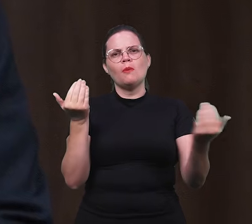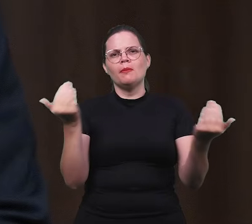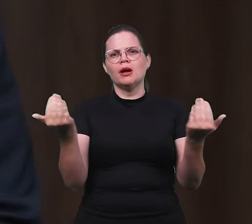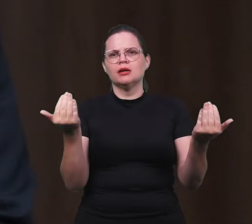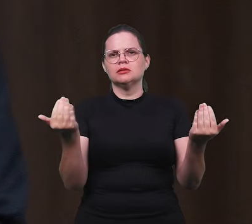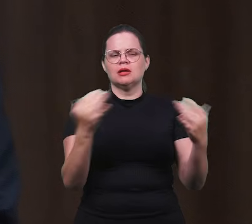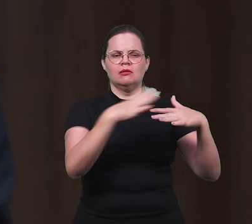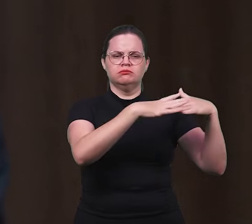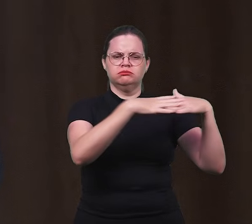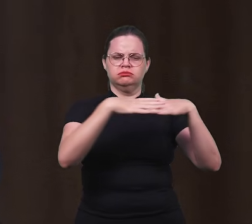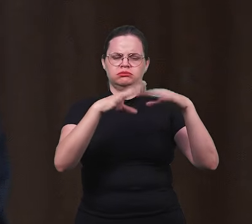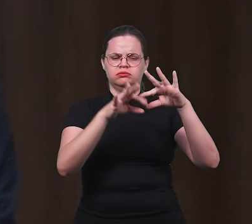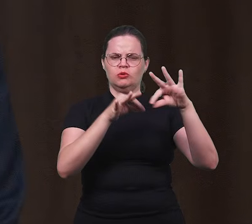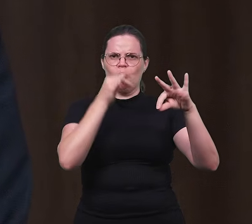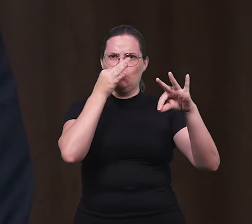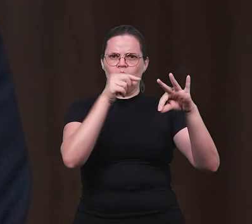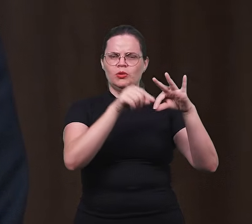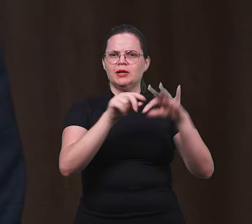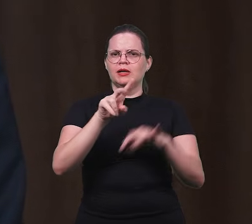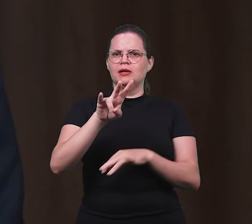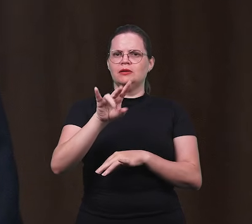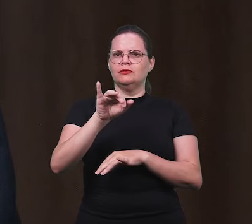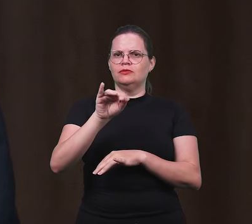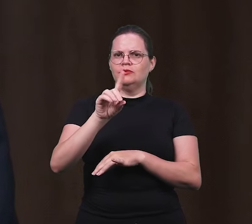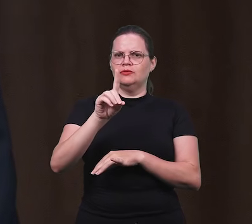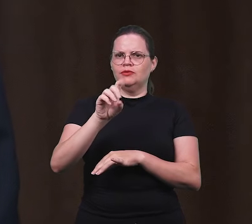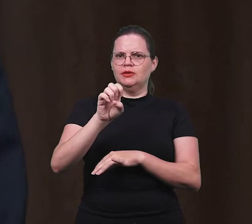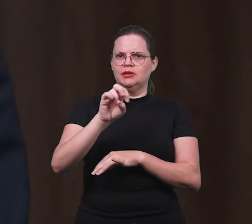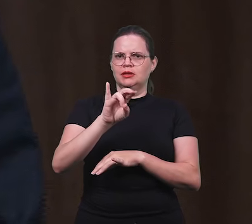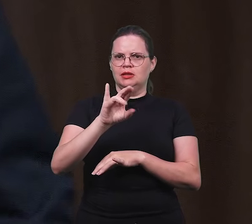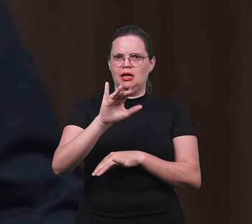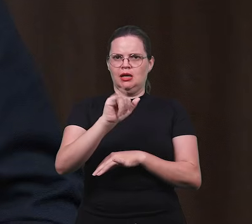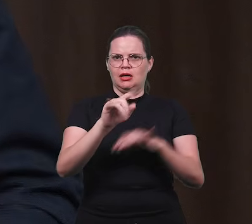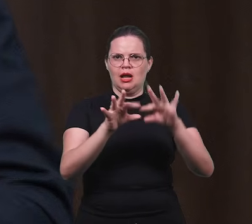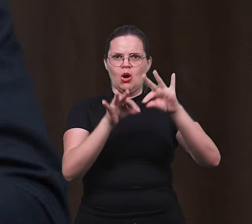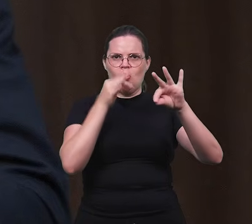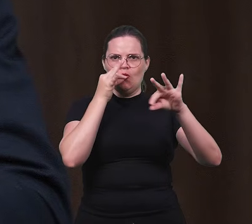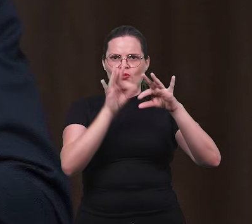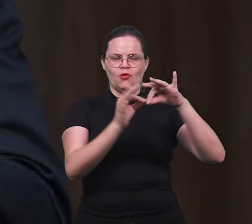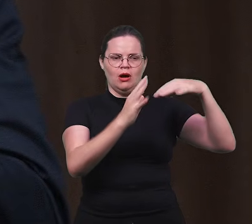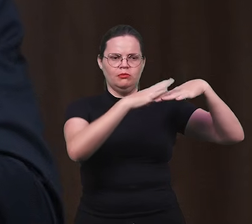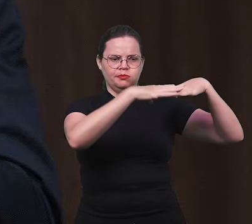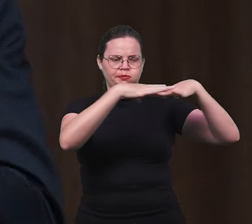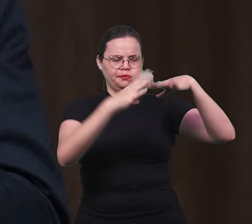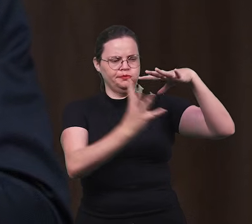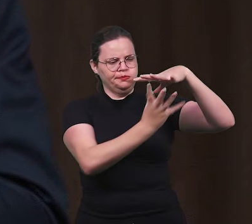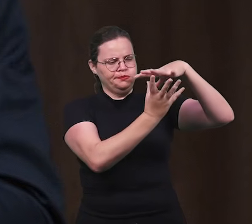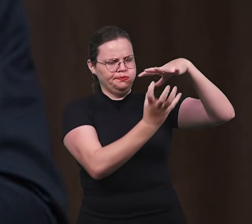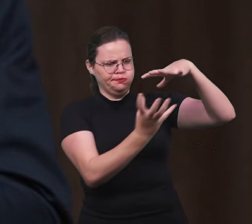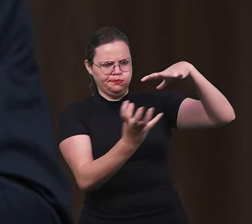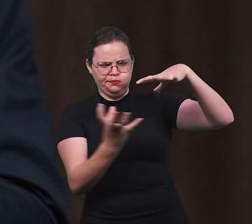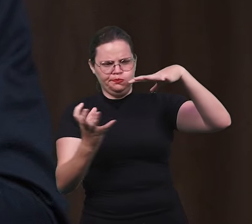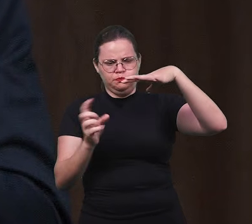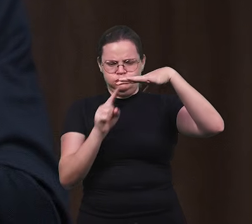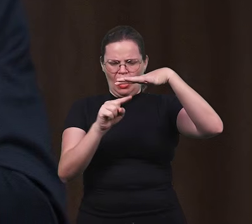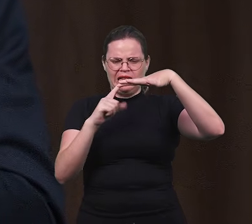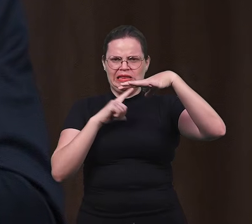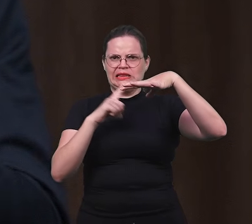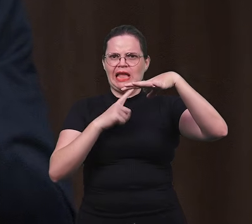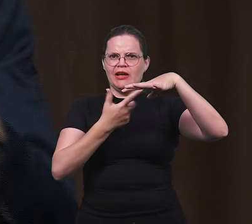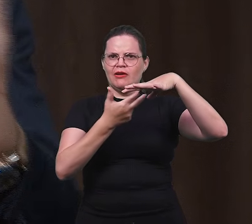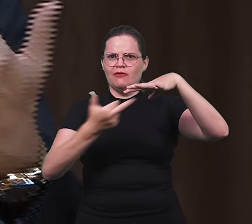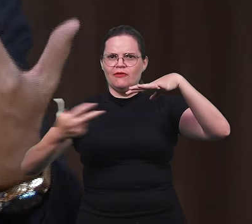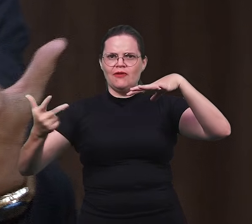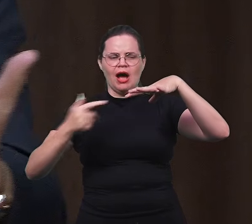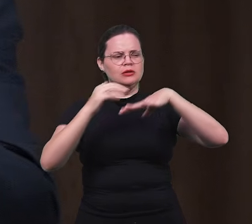fez essa comparação e essa abordagem. Olha, a esposa é como uma videira ao